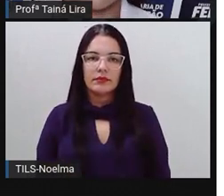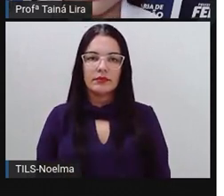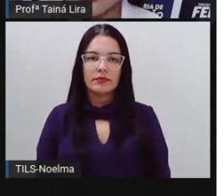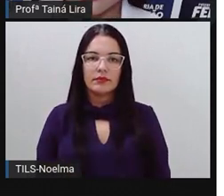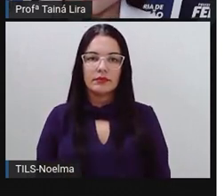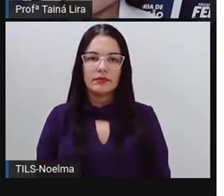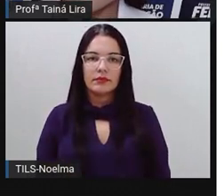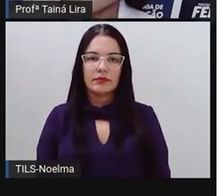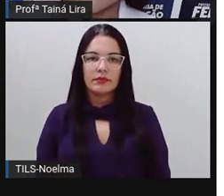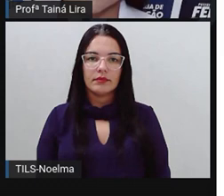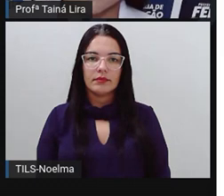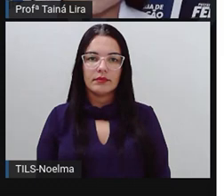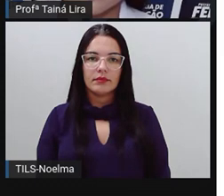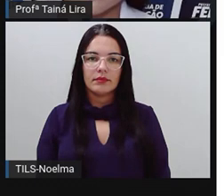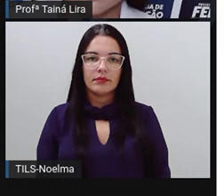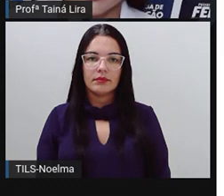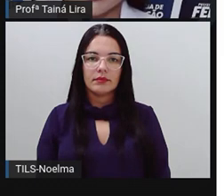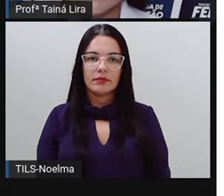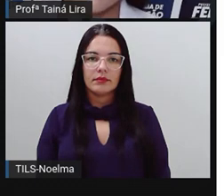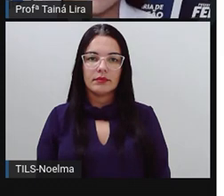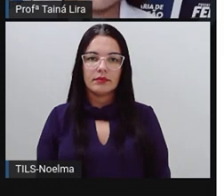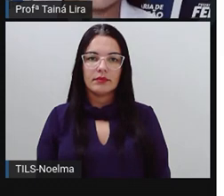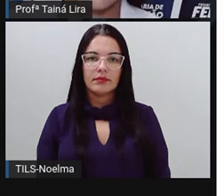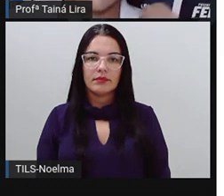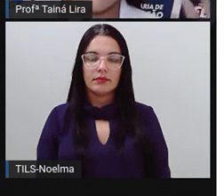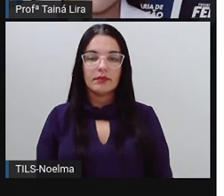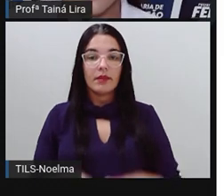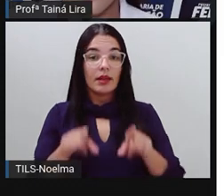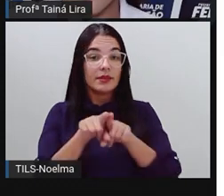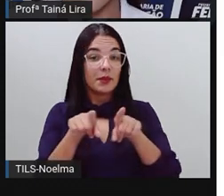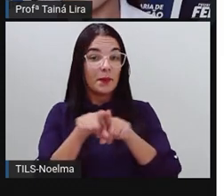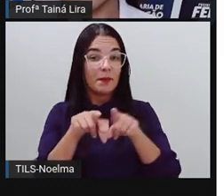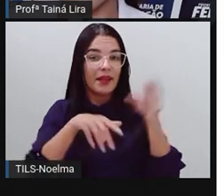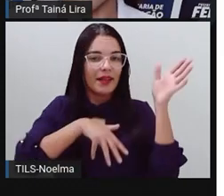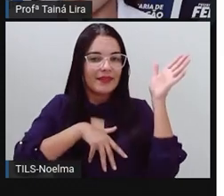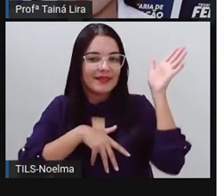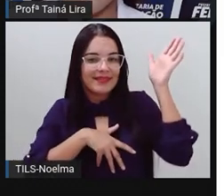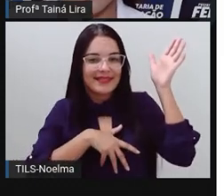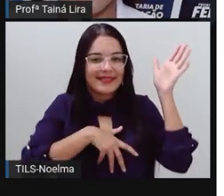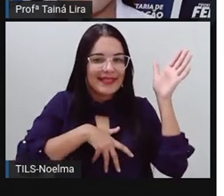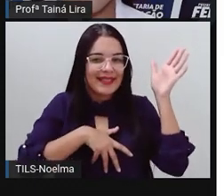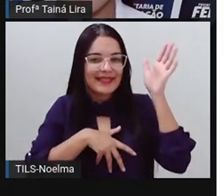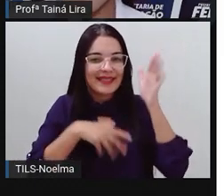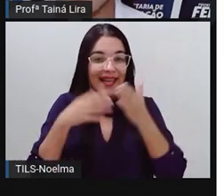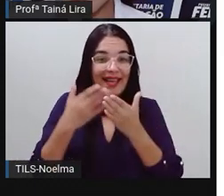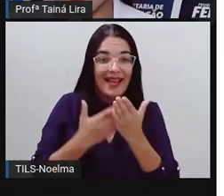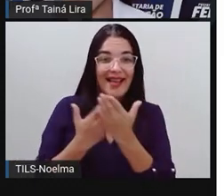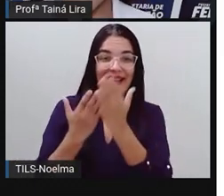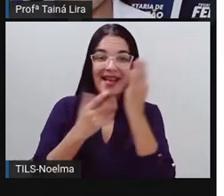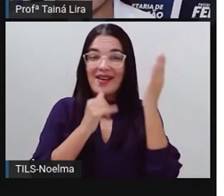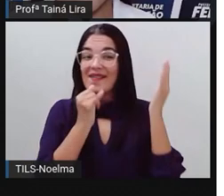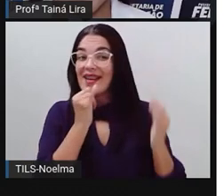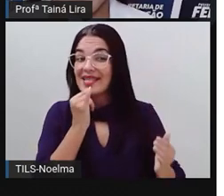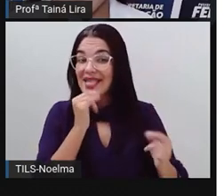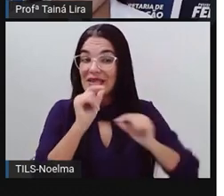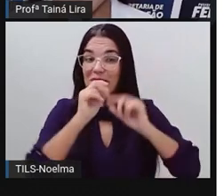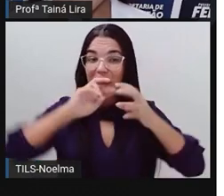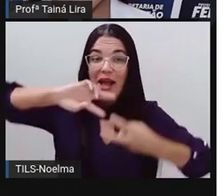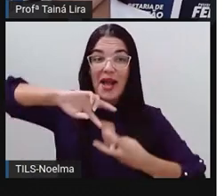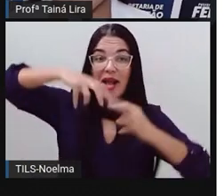africana certo é a dança sair a prova traz como exemplo olha lá a